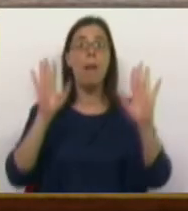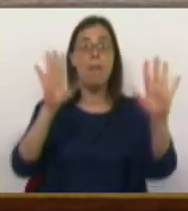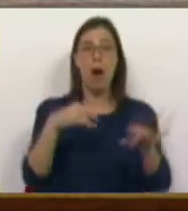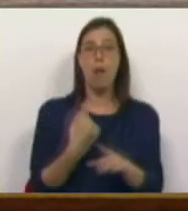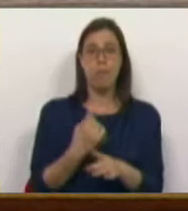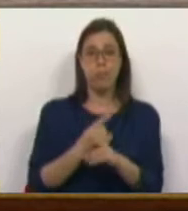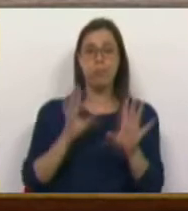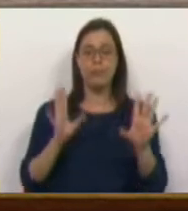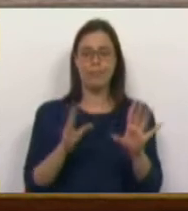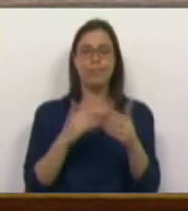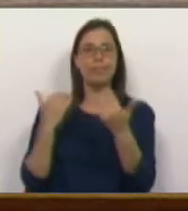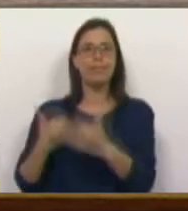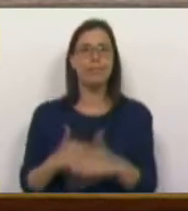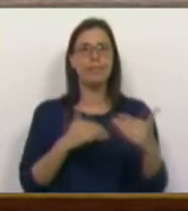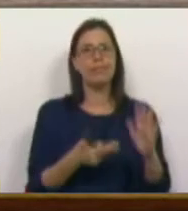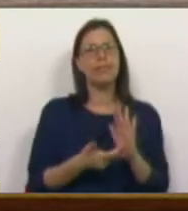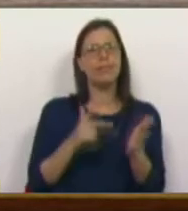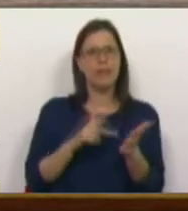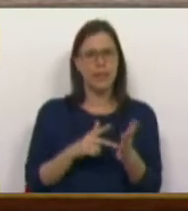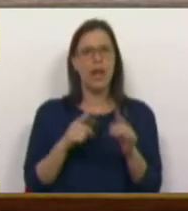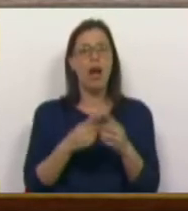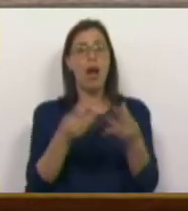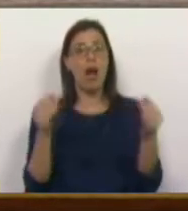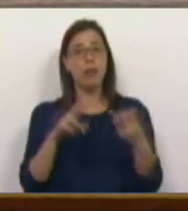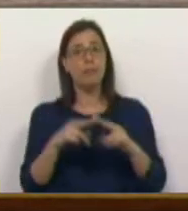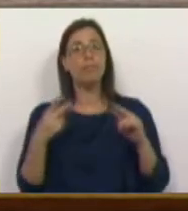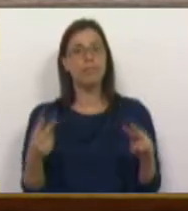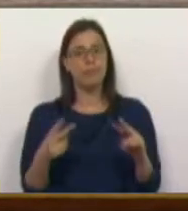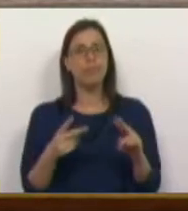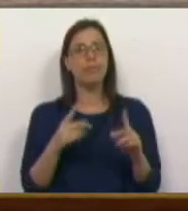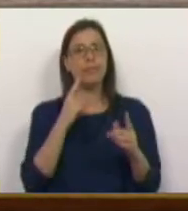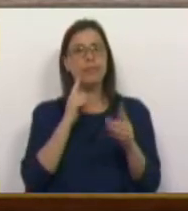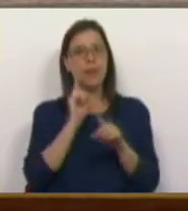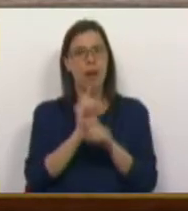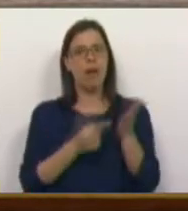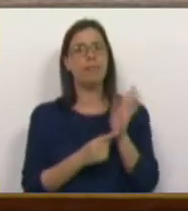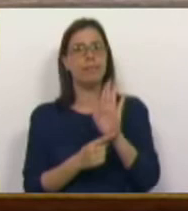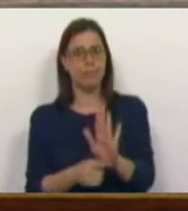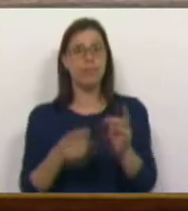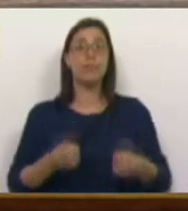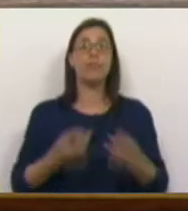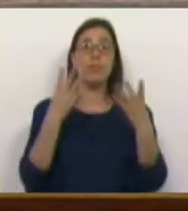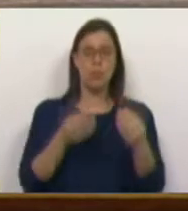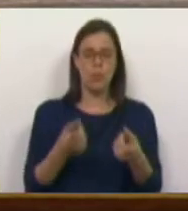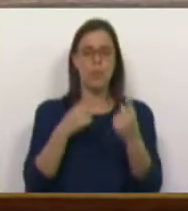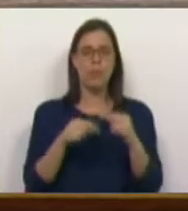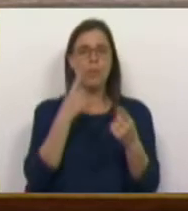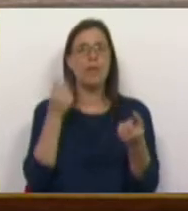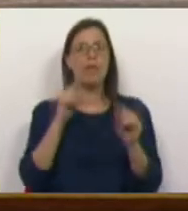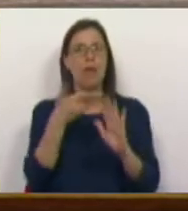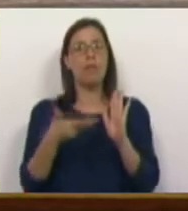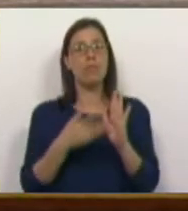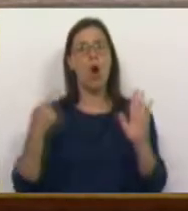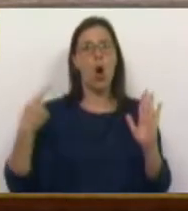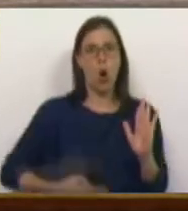atende-se também às limitações técnicas que muitos municípios ainda apresentam. Finalmente, é reintroduzida